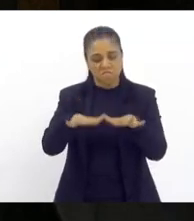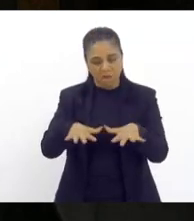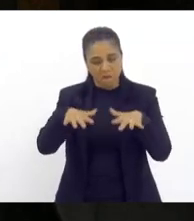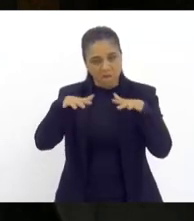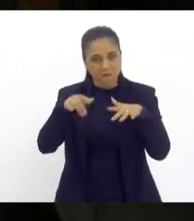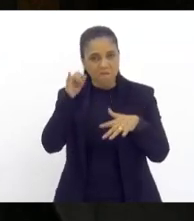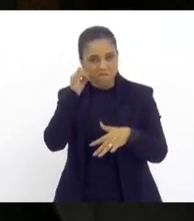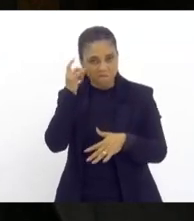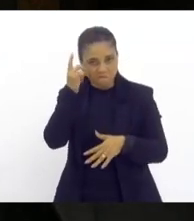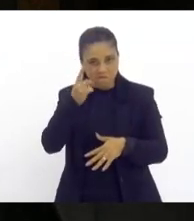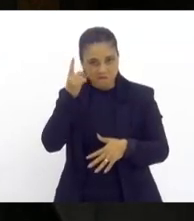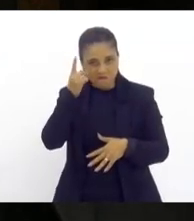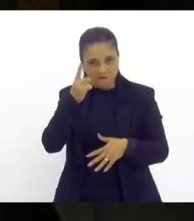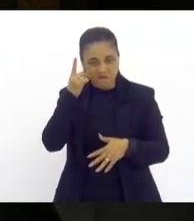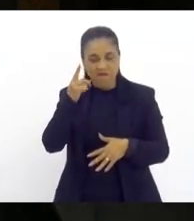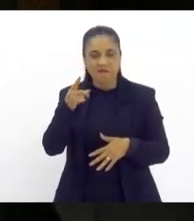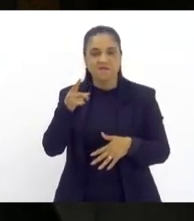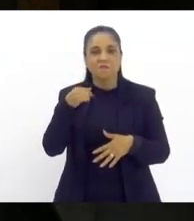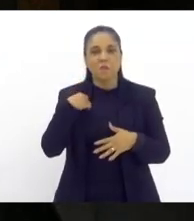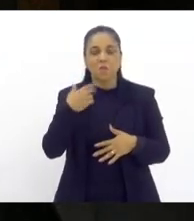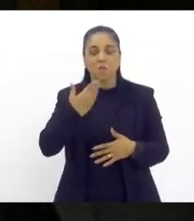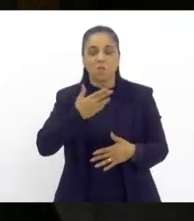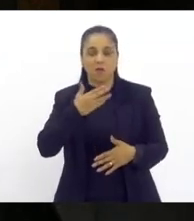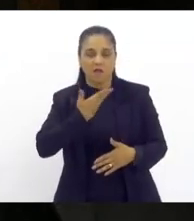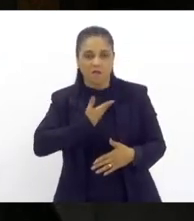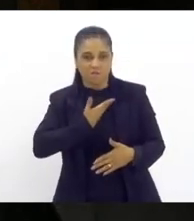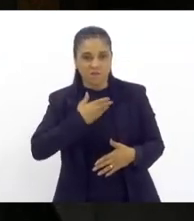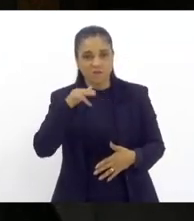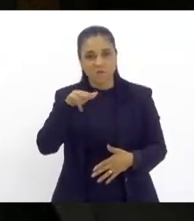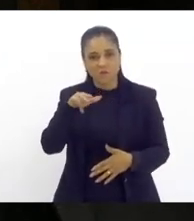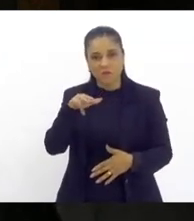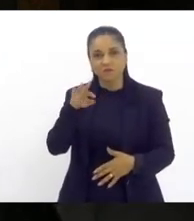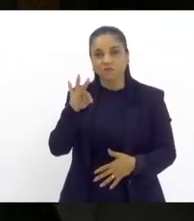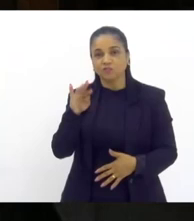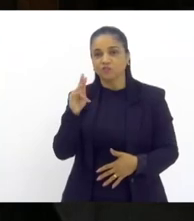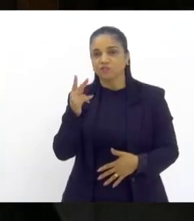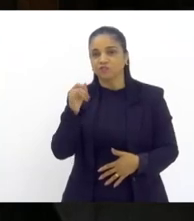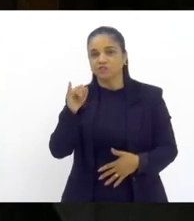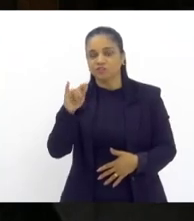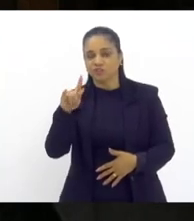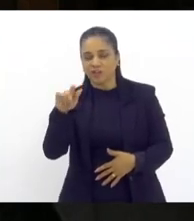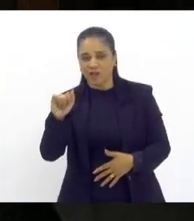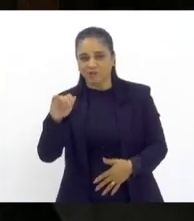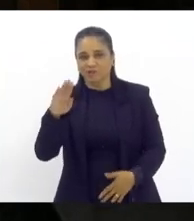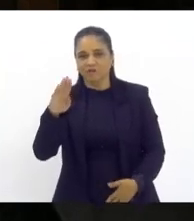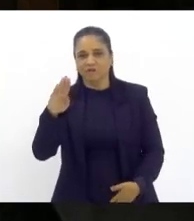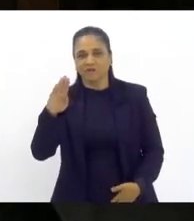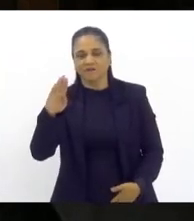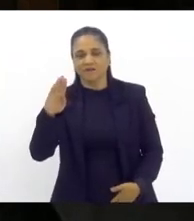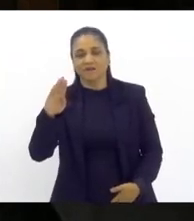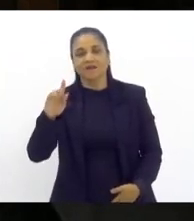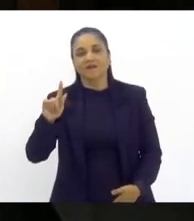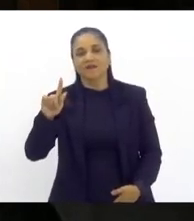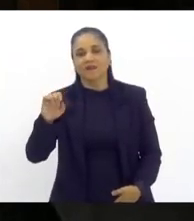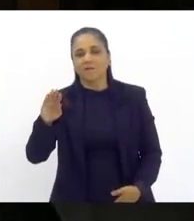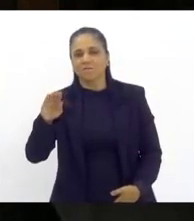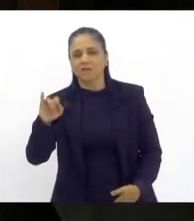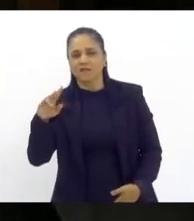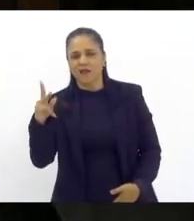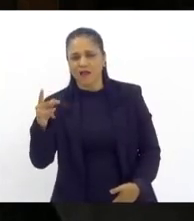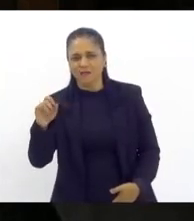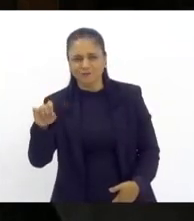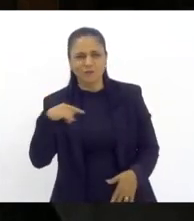no plenário, especialmente ao meu querido irmão, deputado Tiago Gagliasso. Quase que eu cometi um ato falho, falei com o deputado